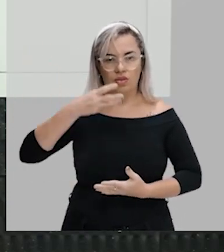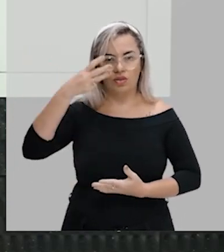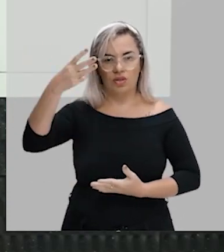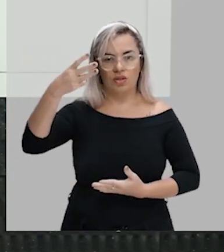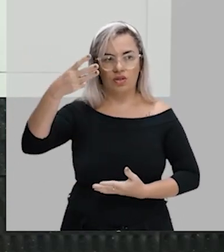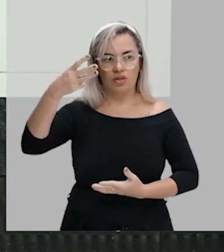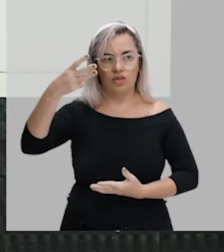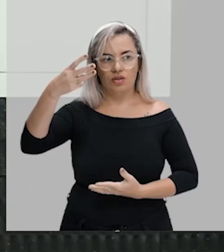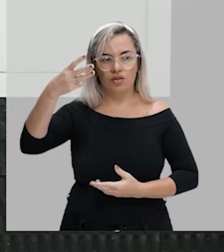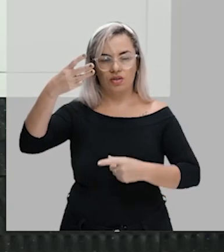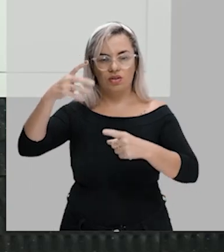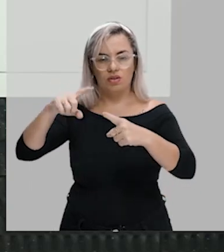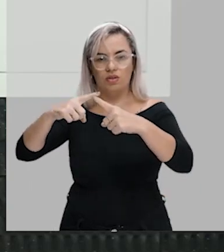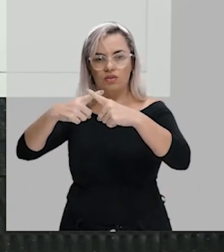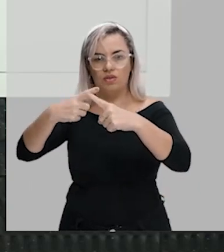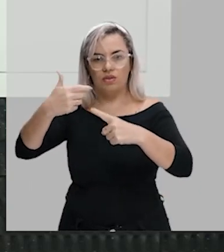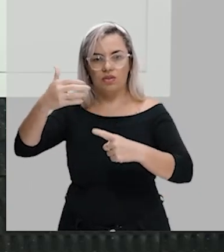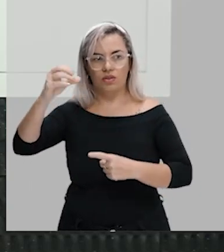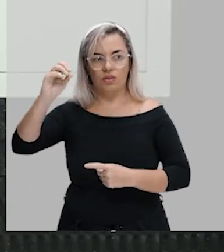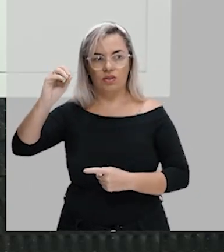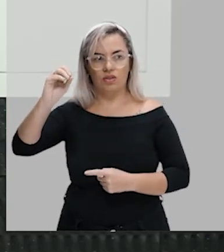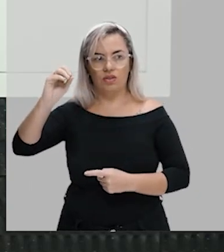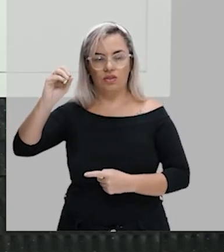oitava metros por segundo.